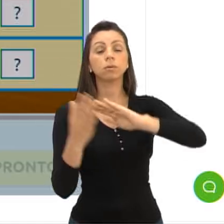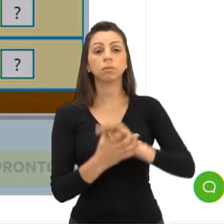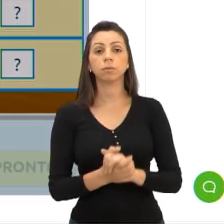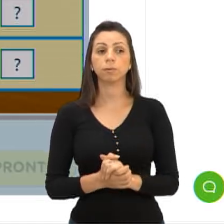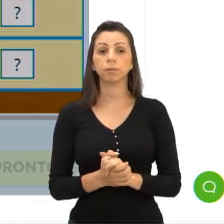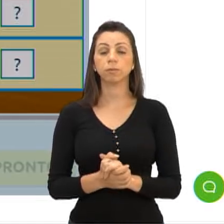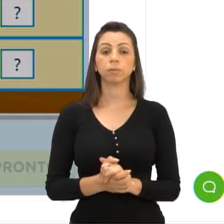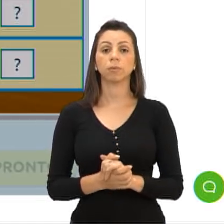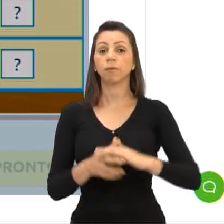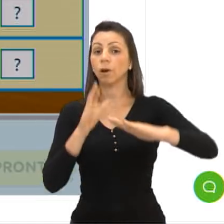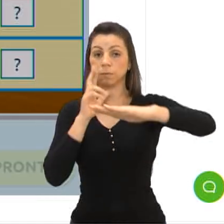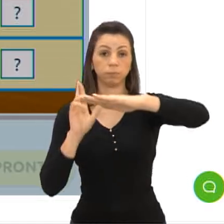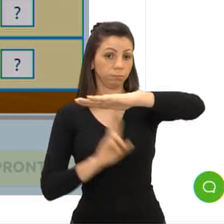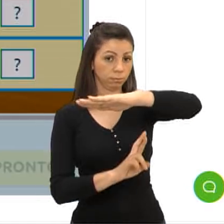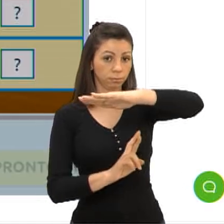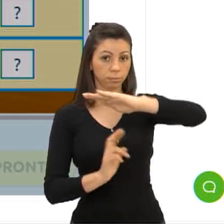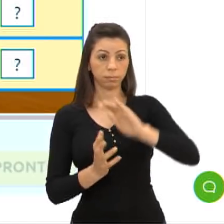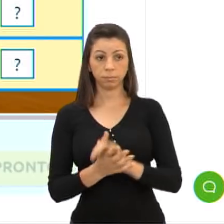para ele.